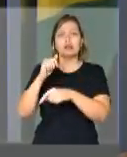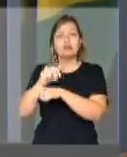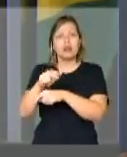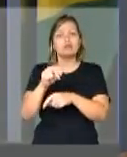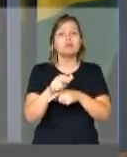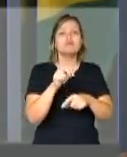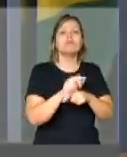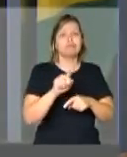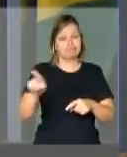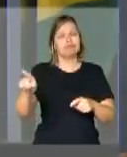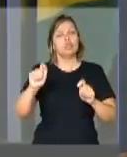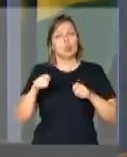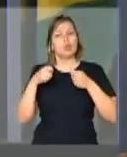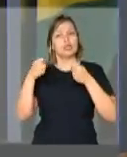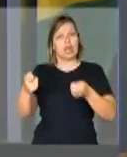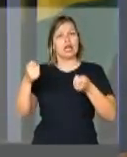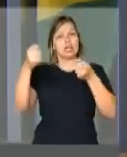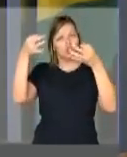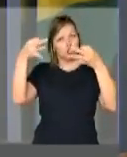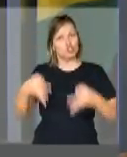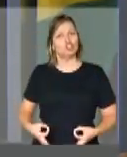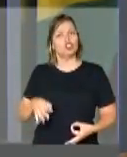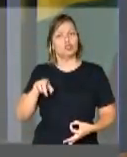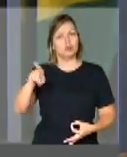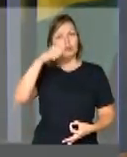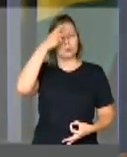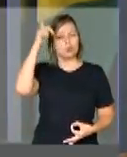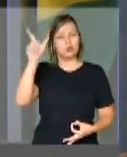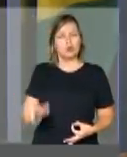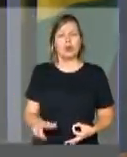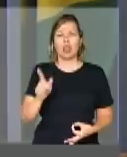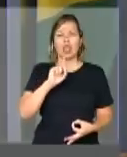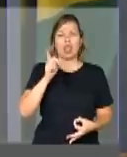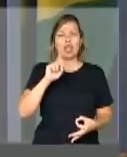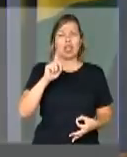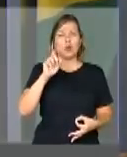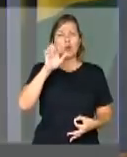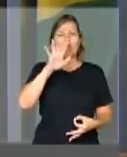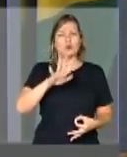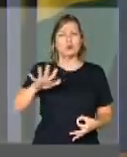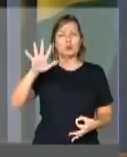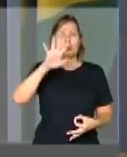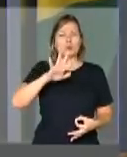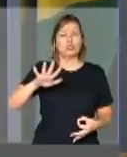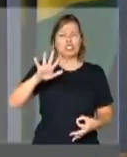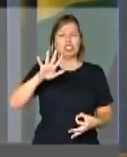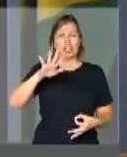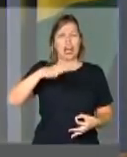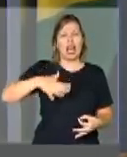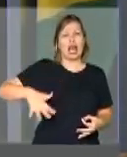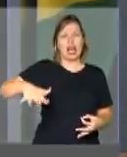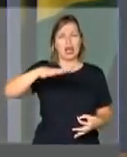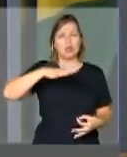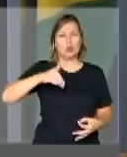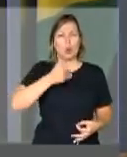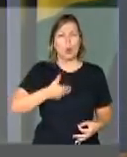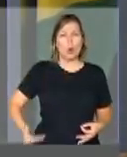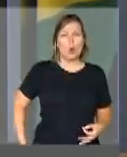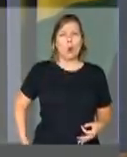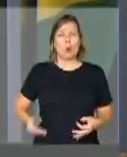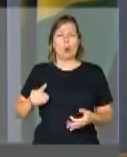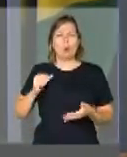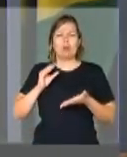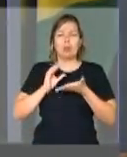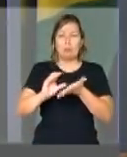para o homem. Ele precisa não ser sustentado por um Estado grande, ele precisa ter capacidade de trabalhar por